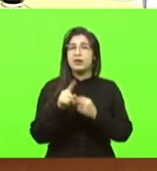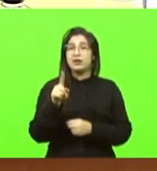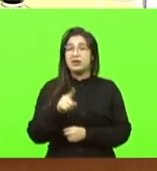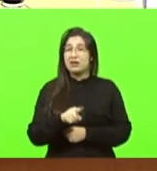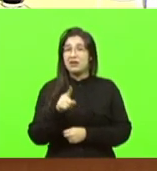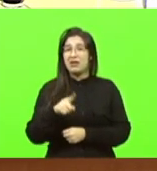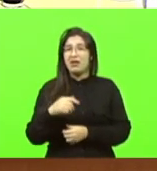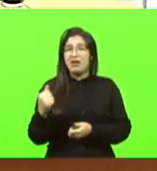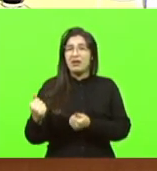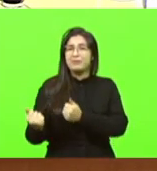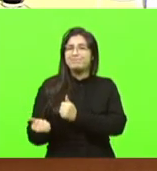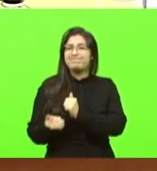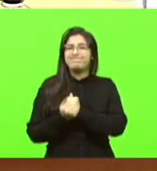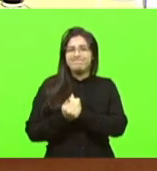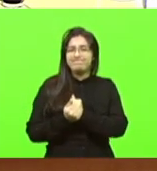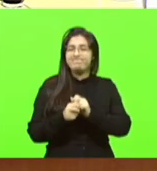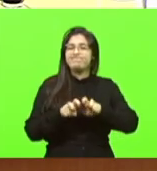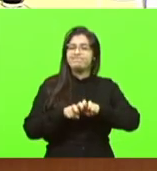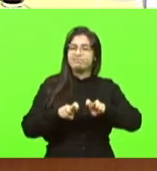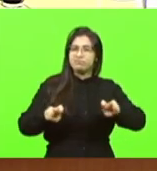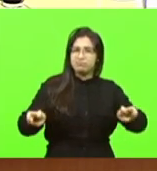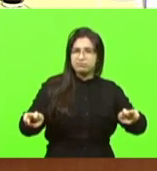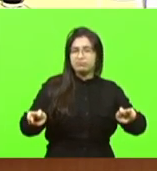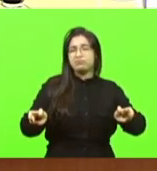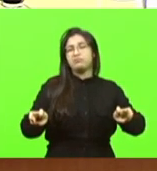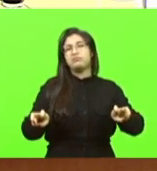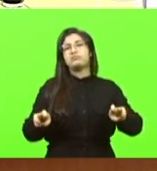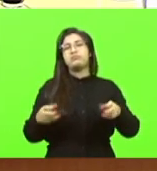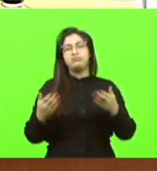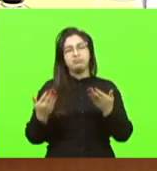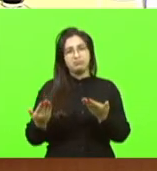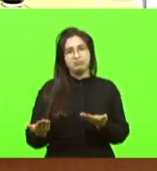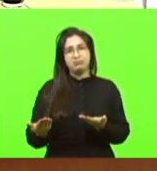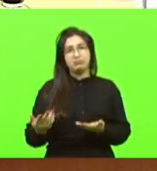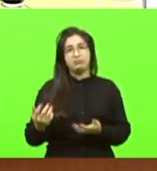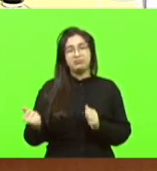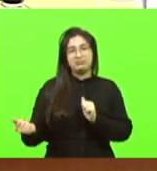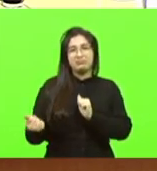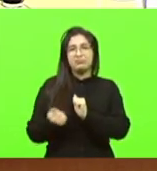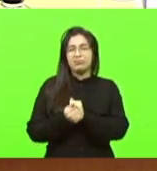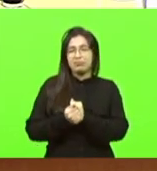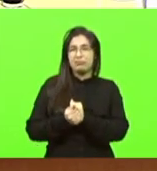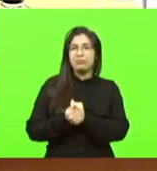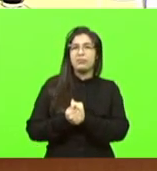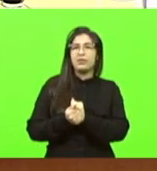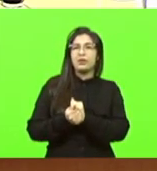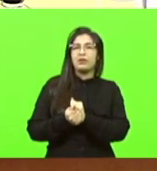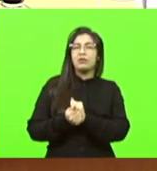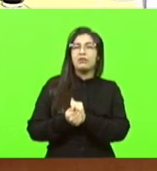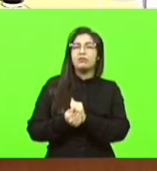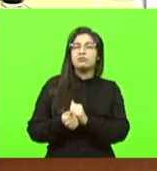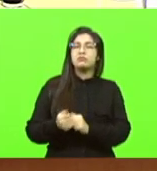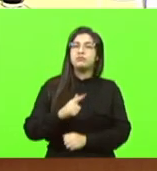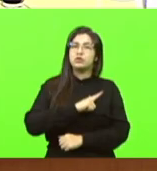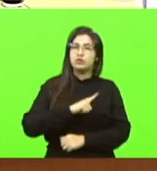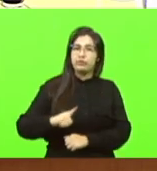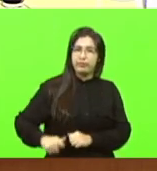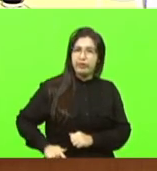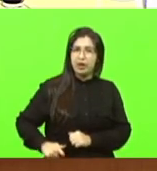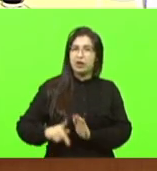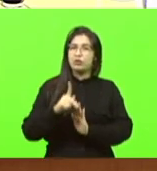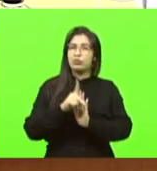companheira de bancada está sendo uma companheira é do governo também no projeto do governo e